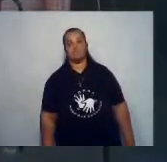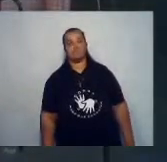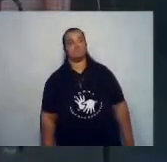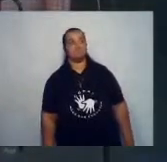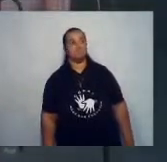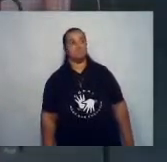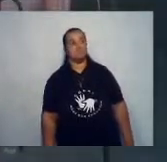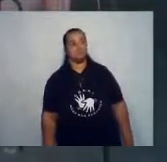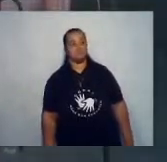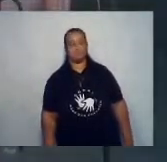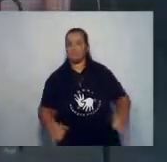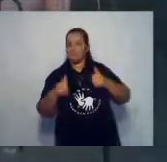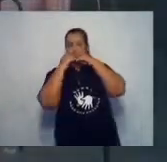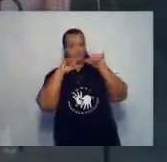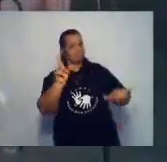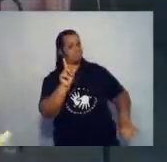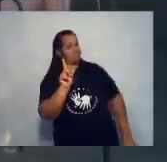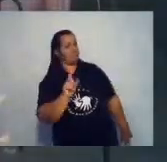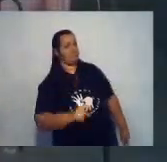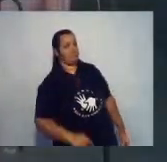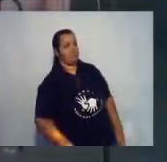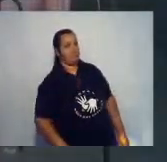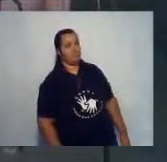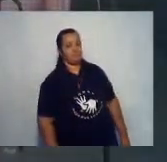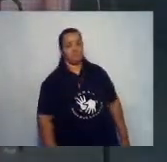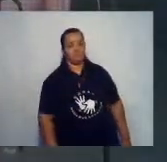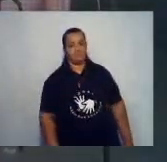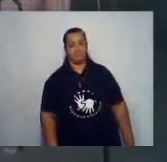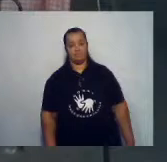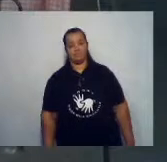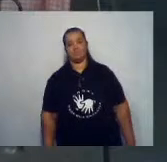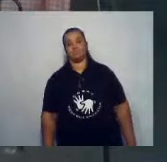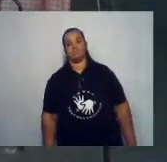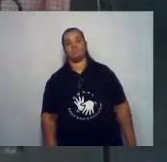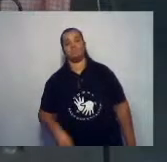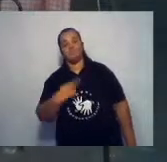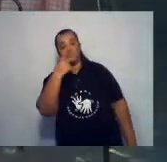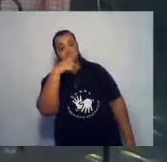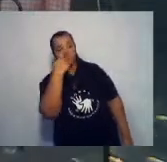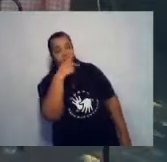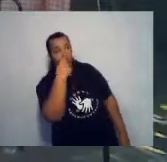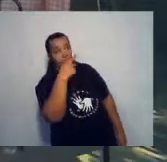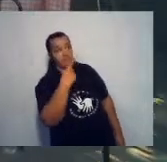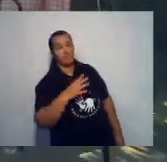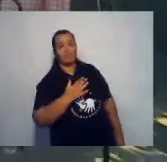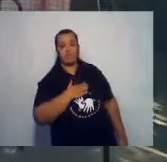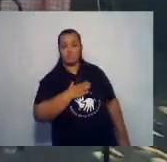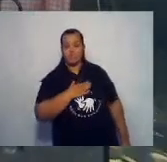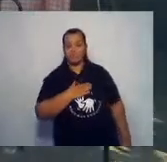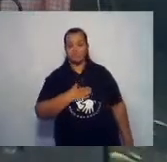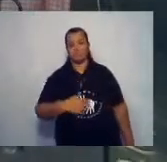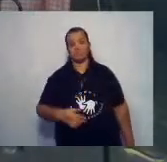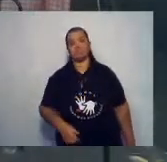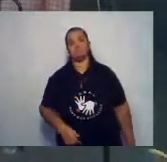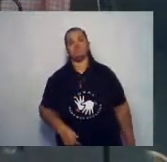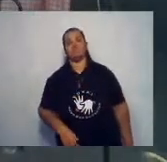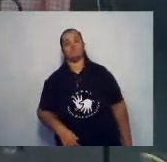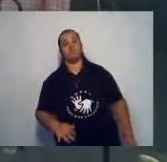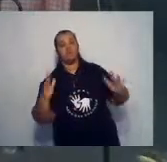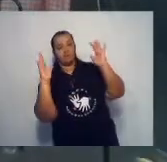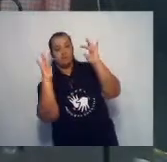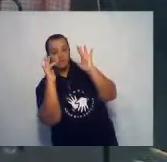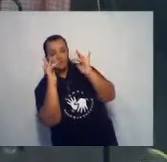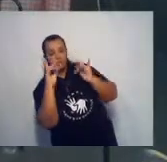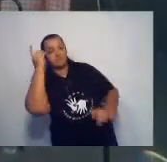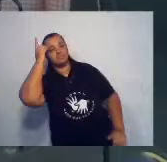acabou. Tá doido, Rafael? Propaganda não, hein? Que é nosso, nosso, né, Rafael? E falando em o que é nosso, foi Dia dos Namorados